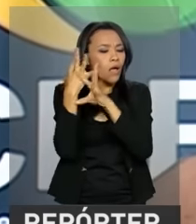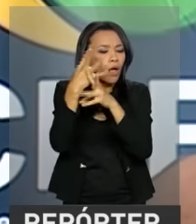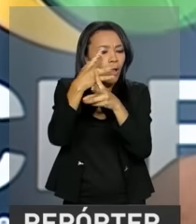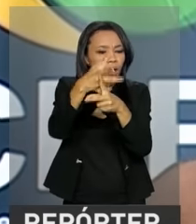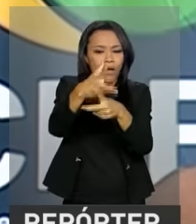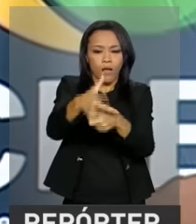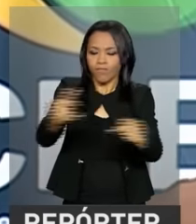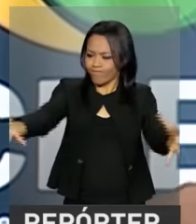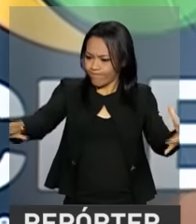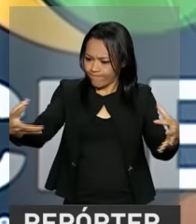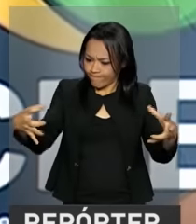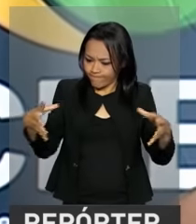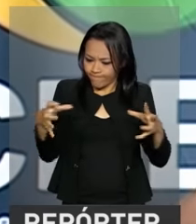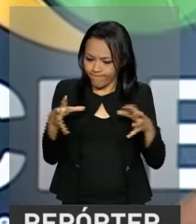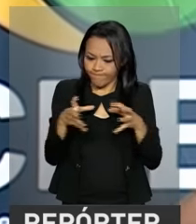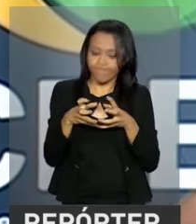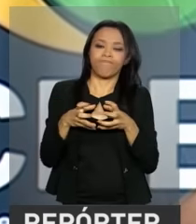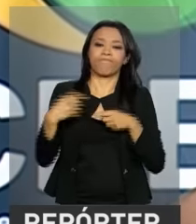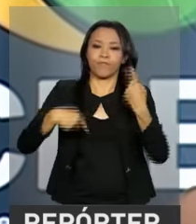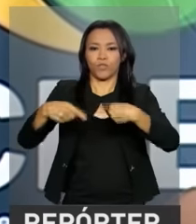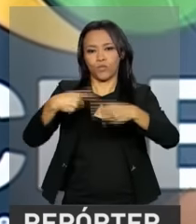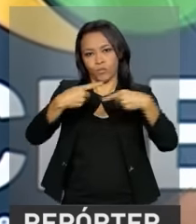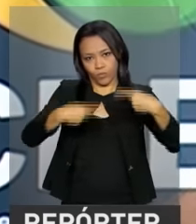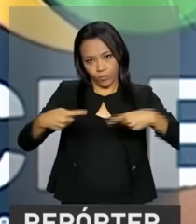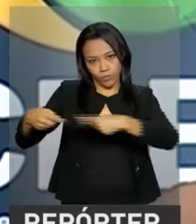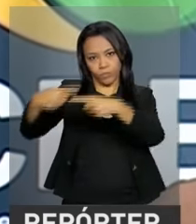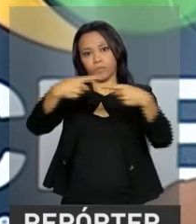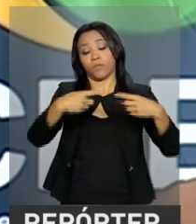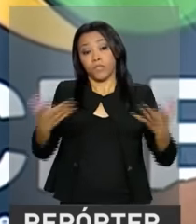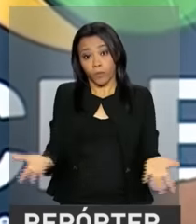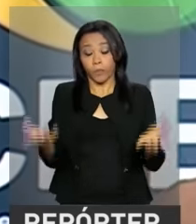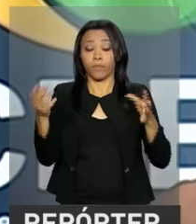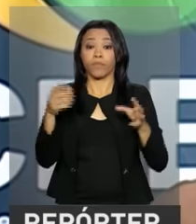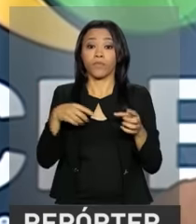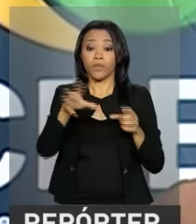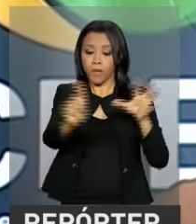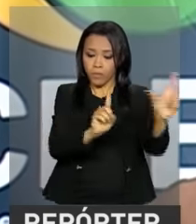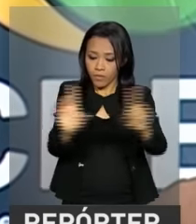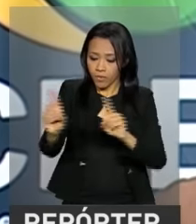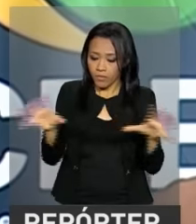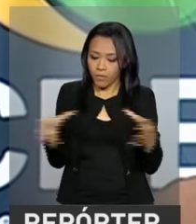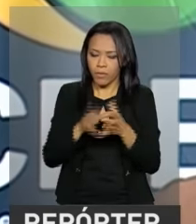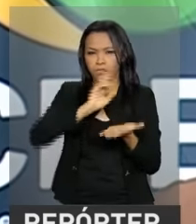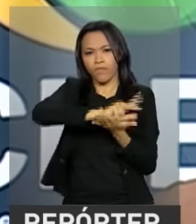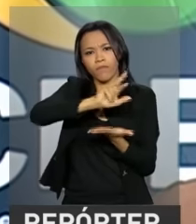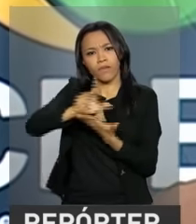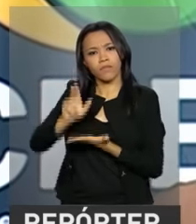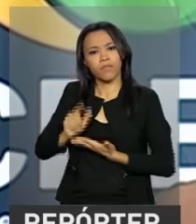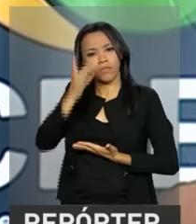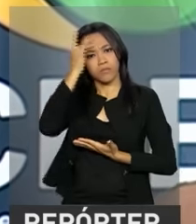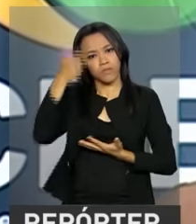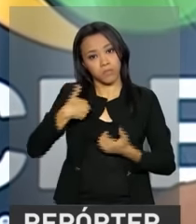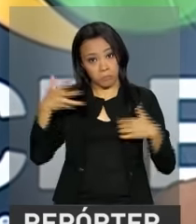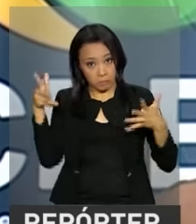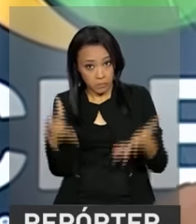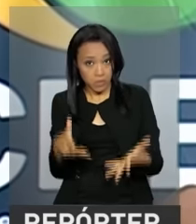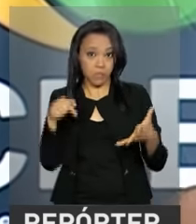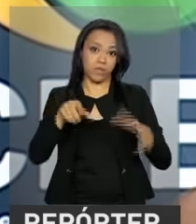essas discussões. A formação do Conselho ela é bastante plural. Nós temos